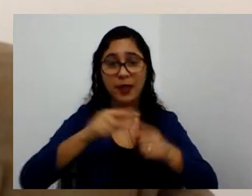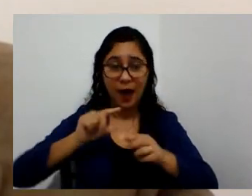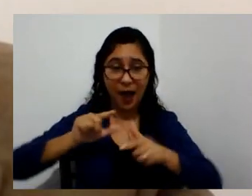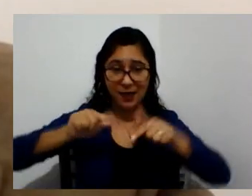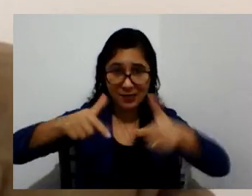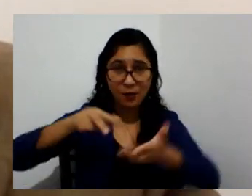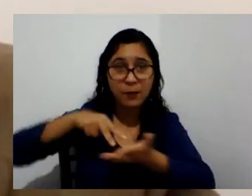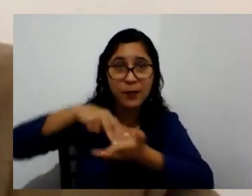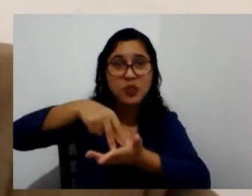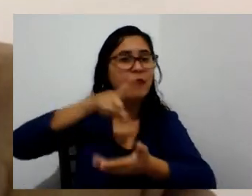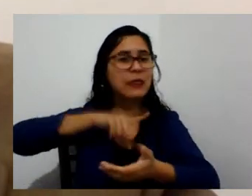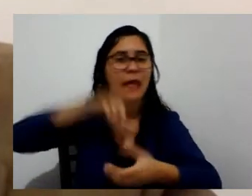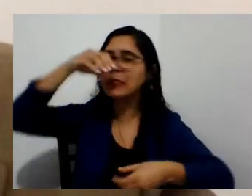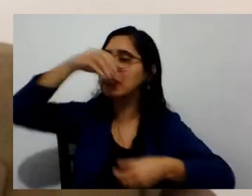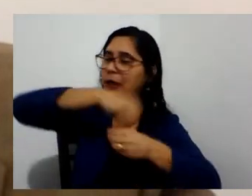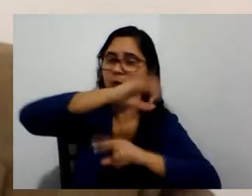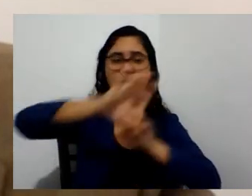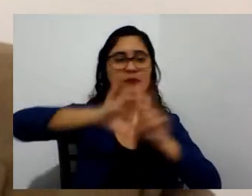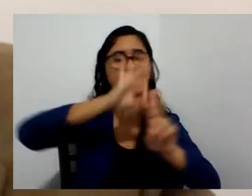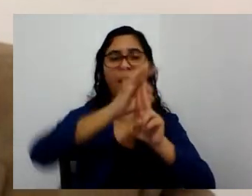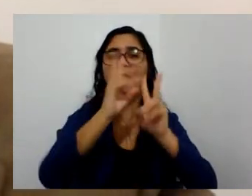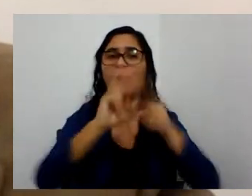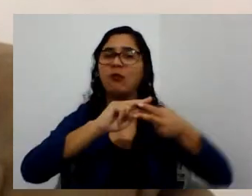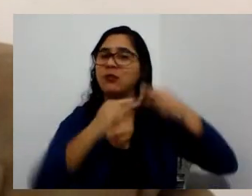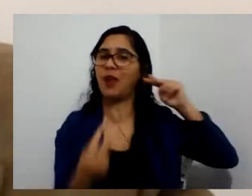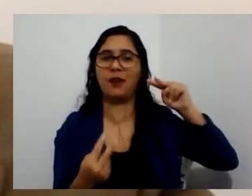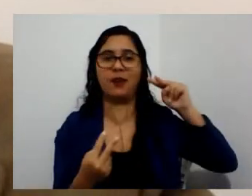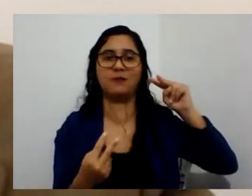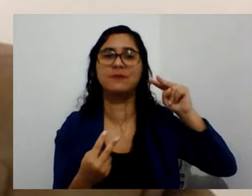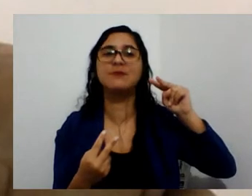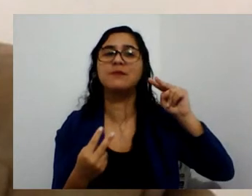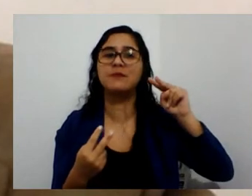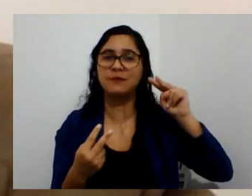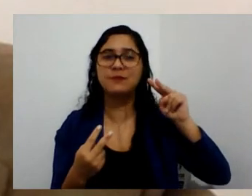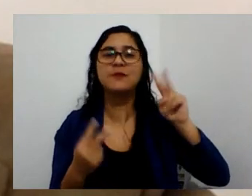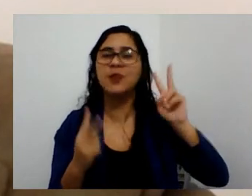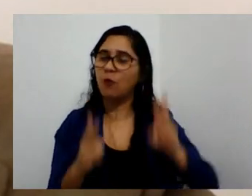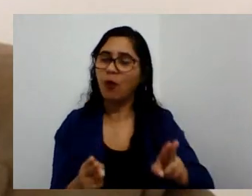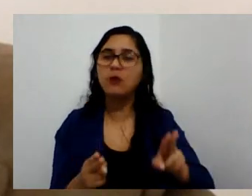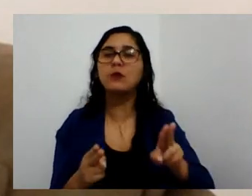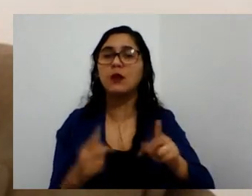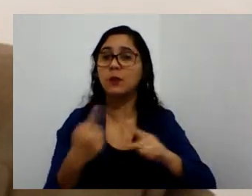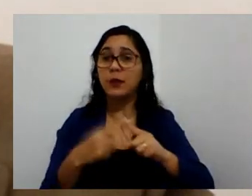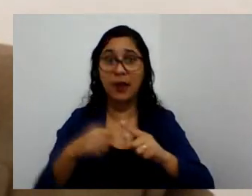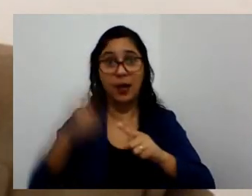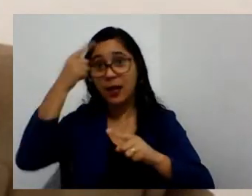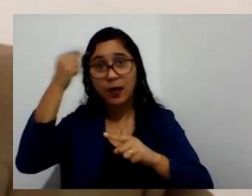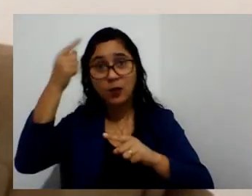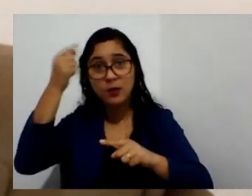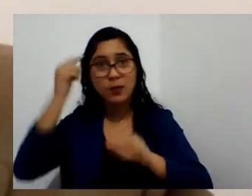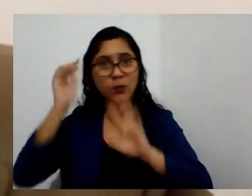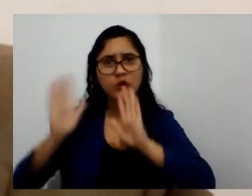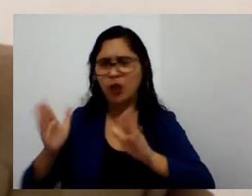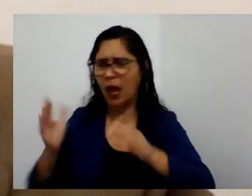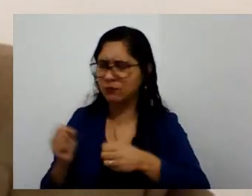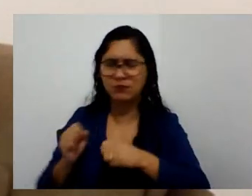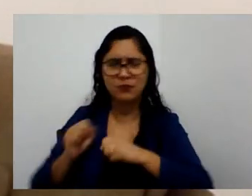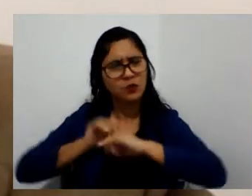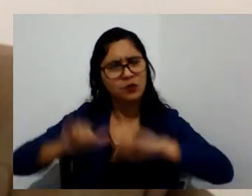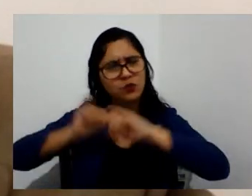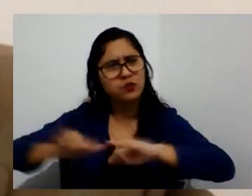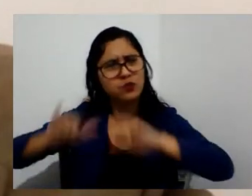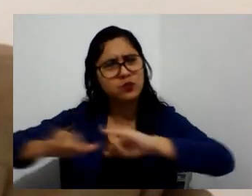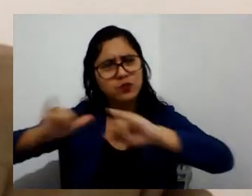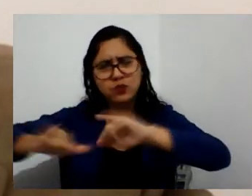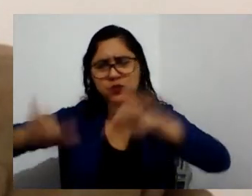tanto que na graduação isso já é amplamente colocado na nossa universidade, está